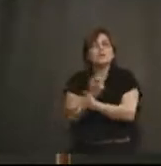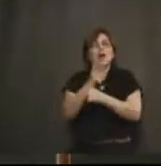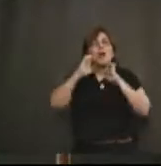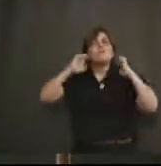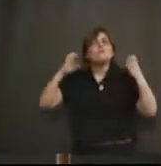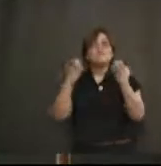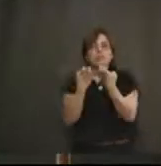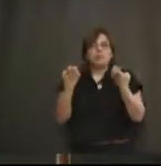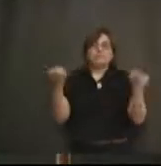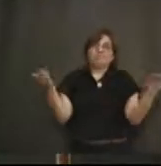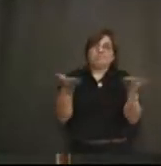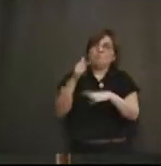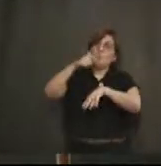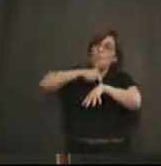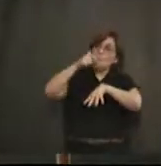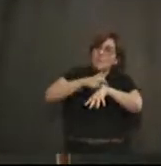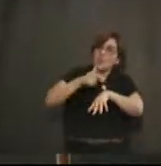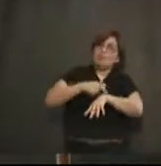muito difícil.